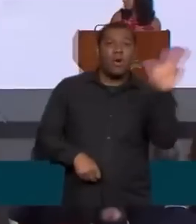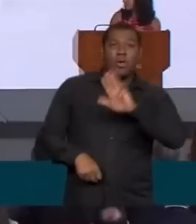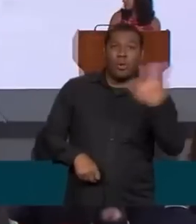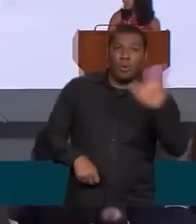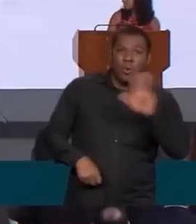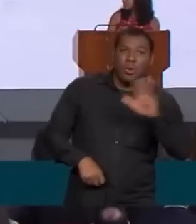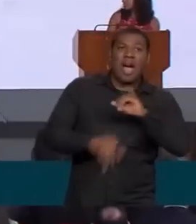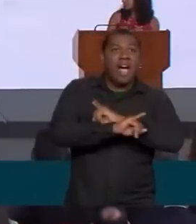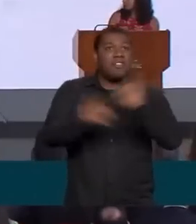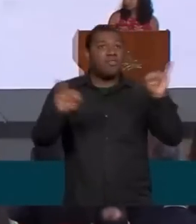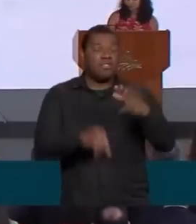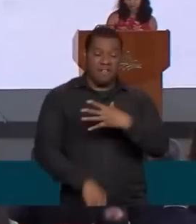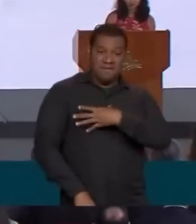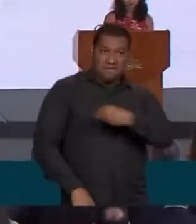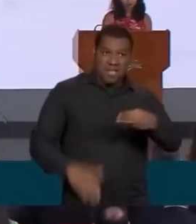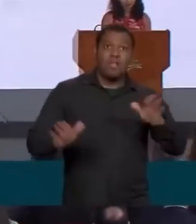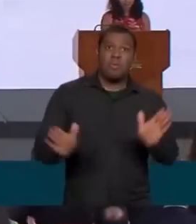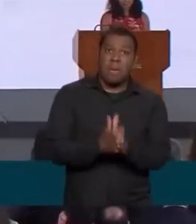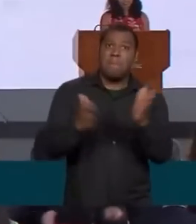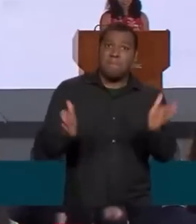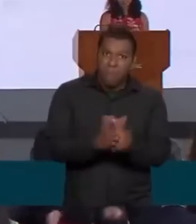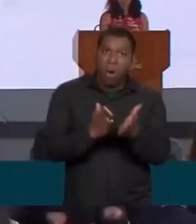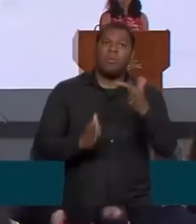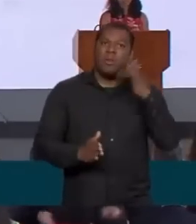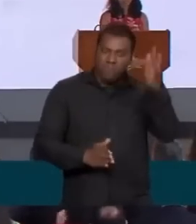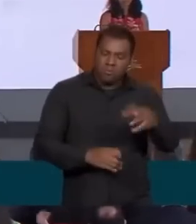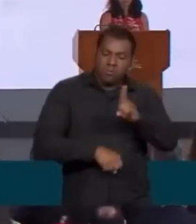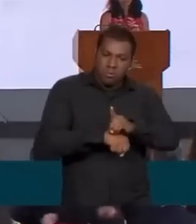filho de pobre vai ser doutor.